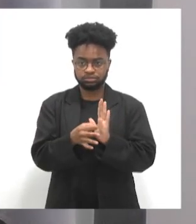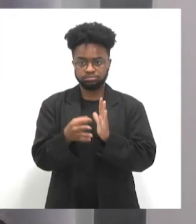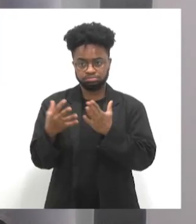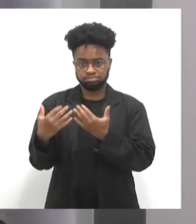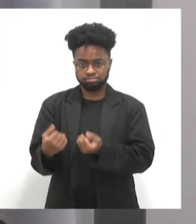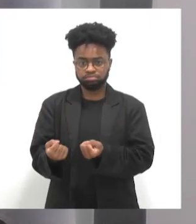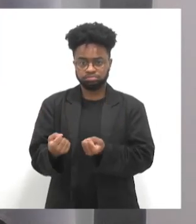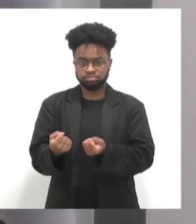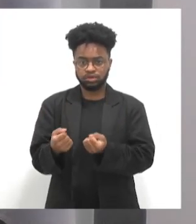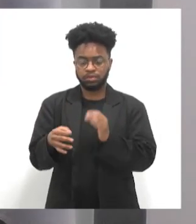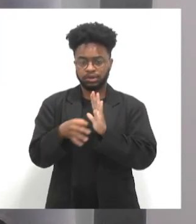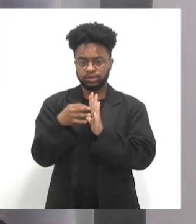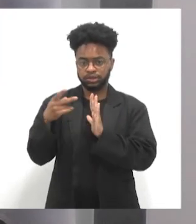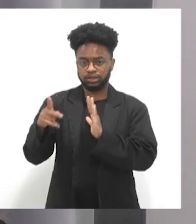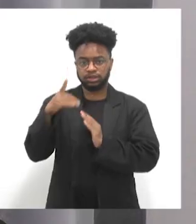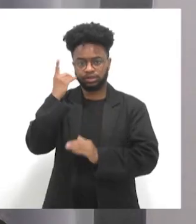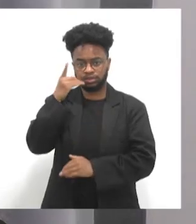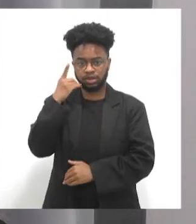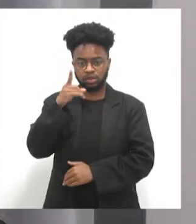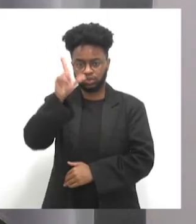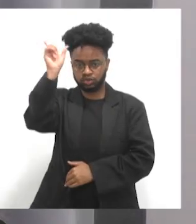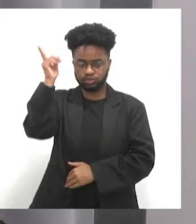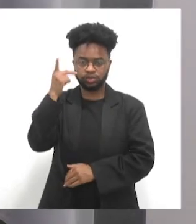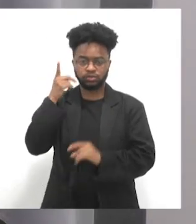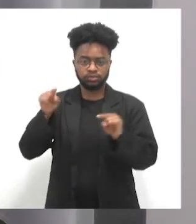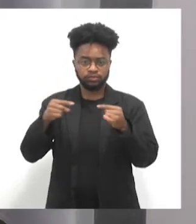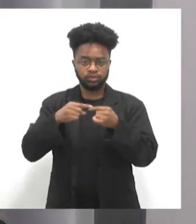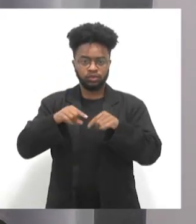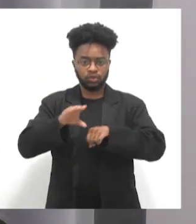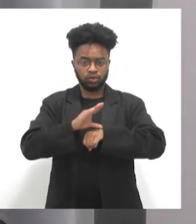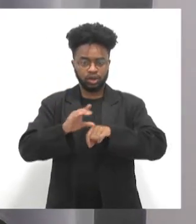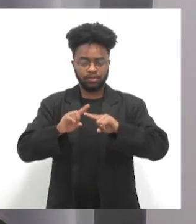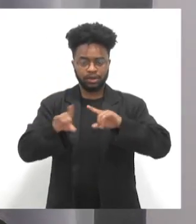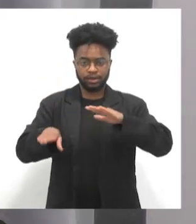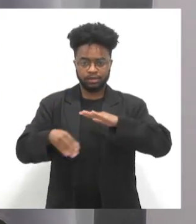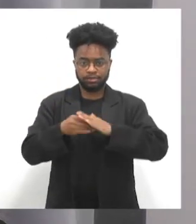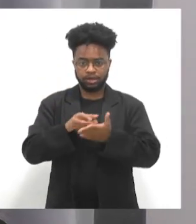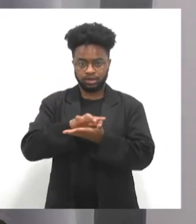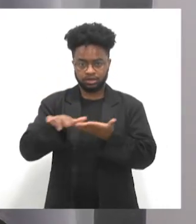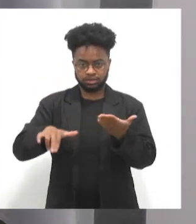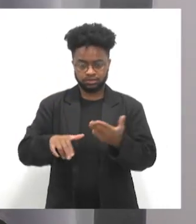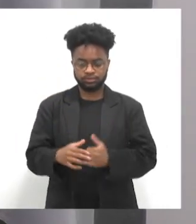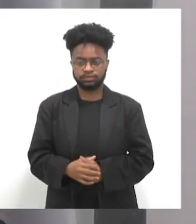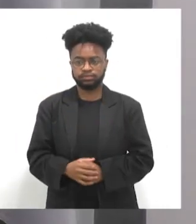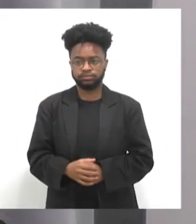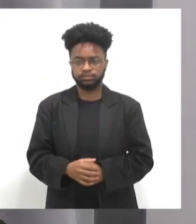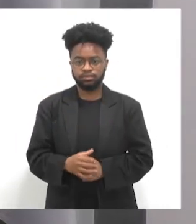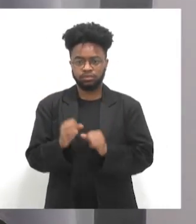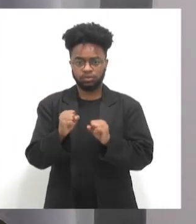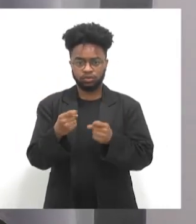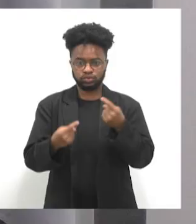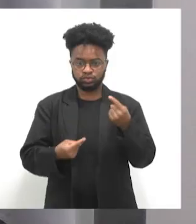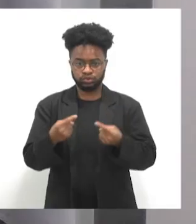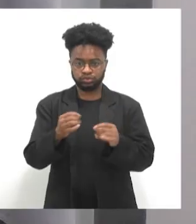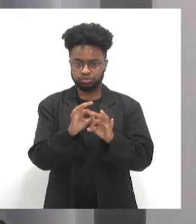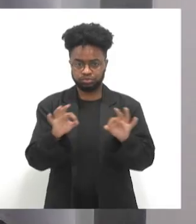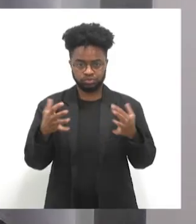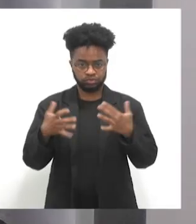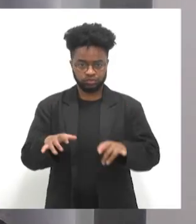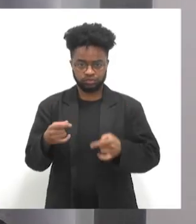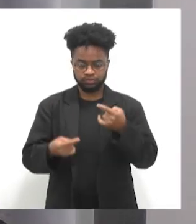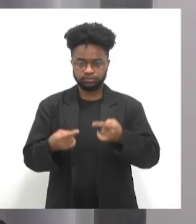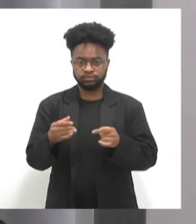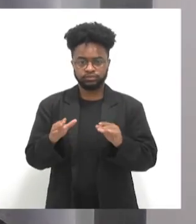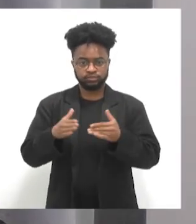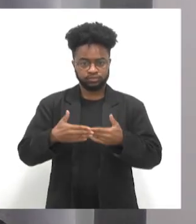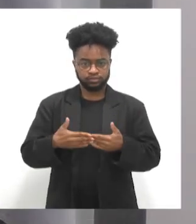a integralidade do parecer do deputado Luiz Paulo, que é pela constitucionalidade com emendas. Então, em discussão, não havendo quem queira discutir,